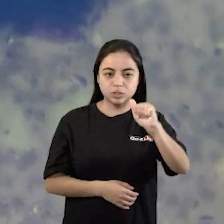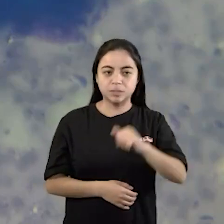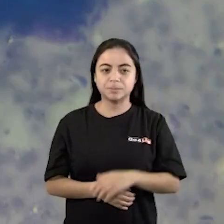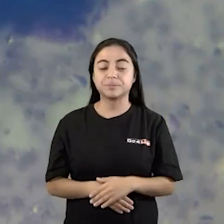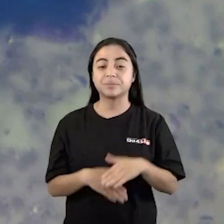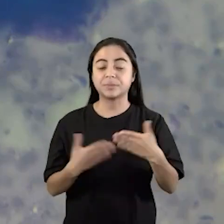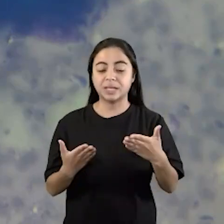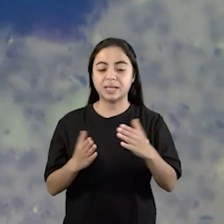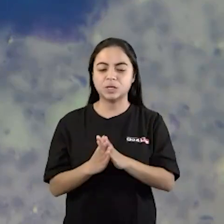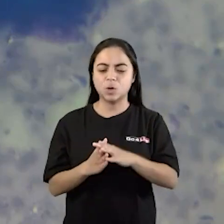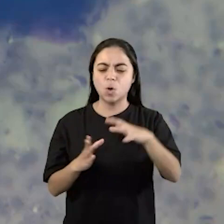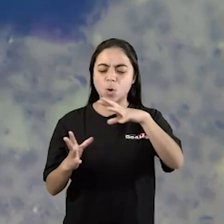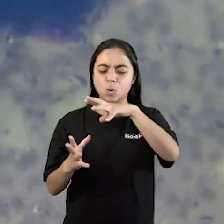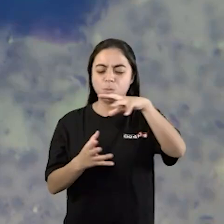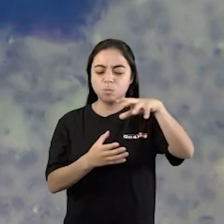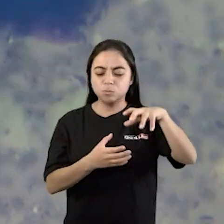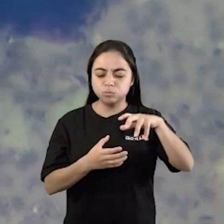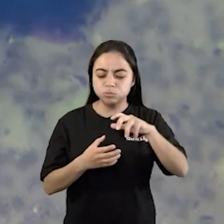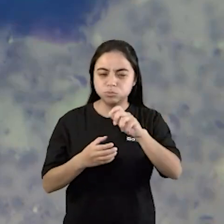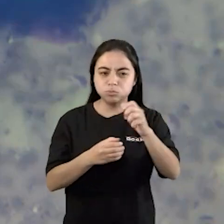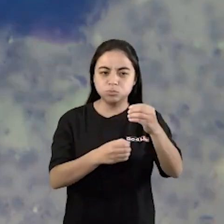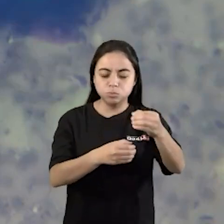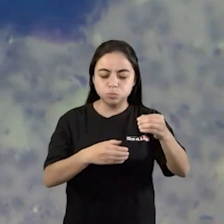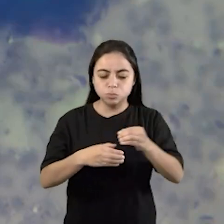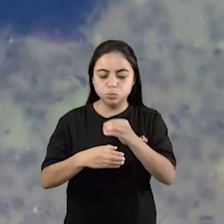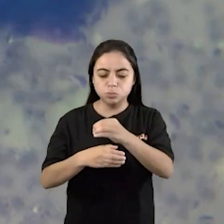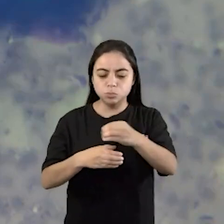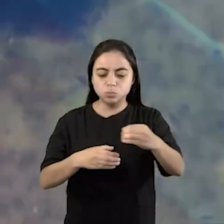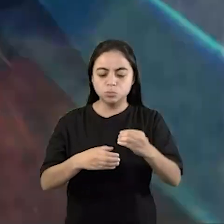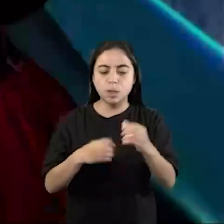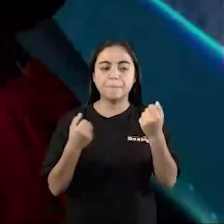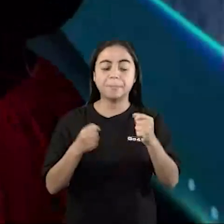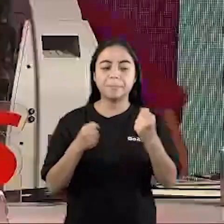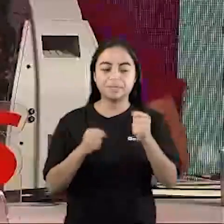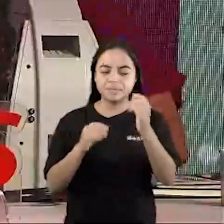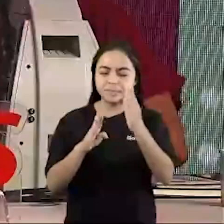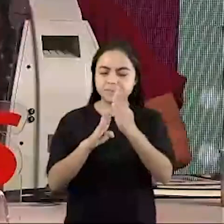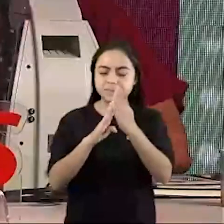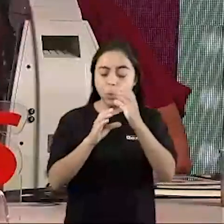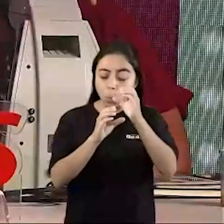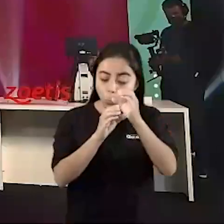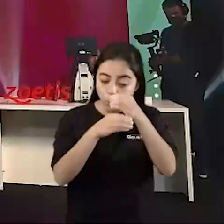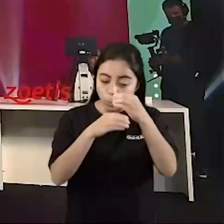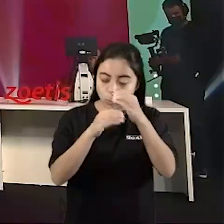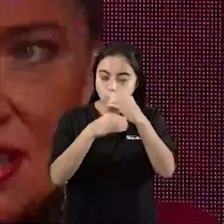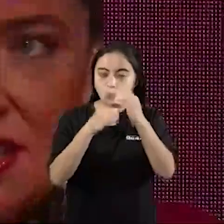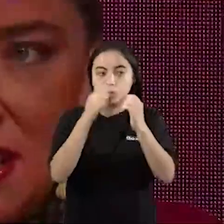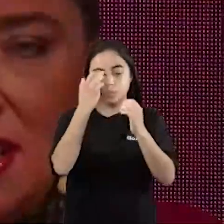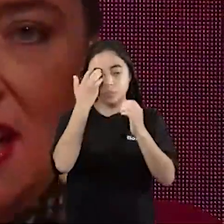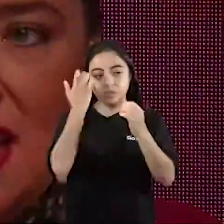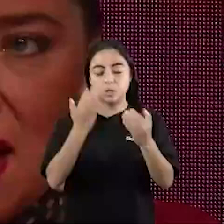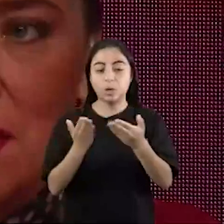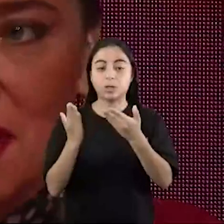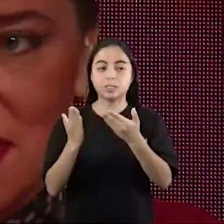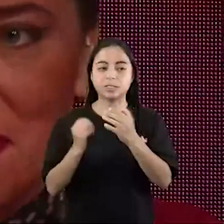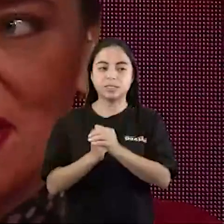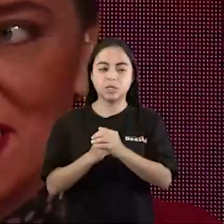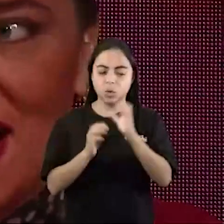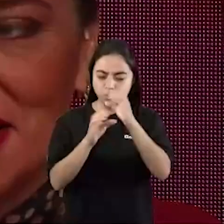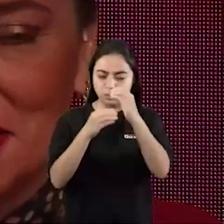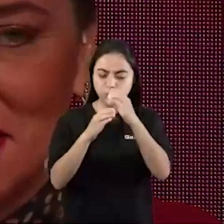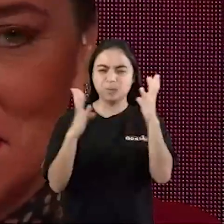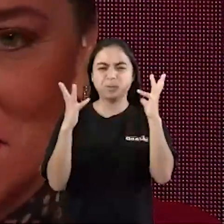mundo citológico, e é tão simples, você precisa corar, precisa de um microscópio. Aliás, esse aqui é um